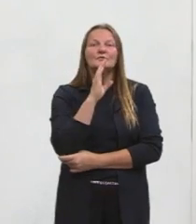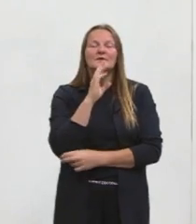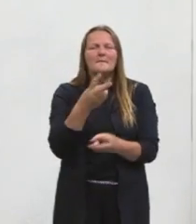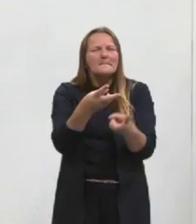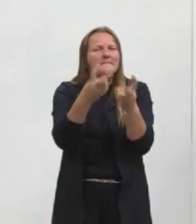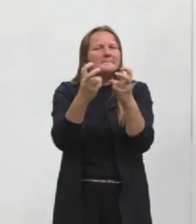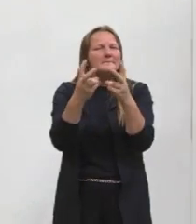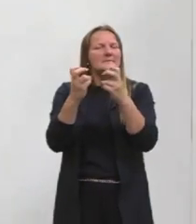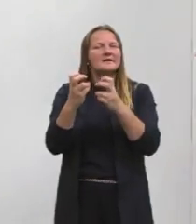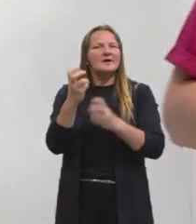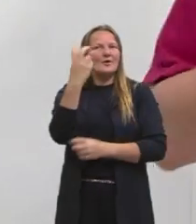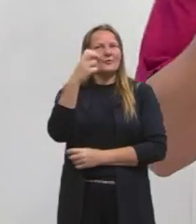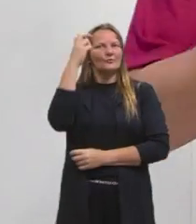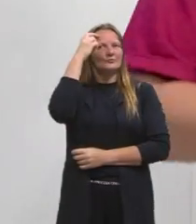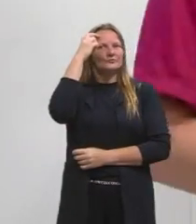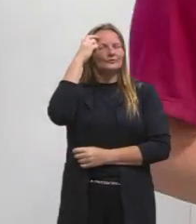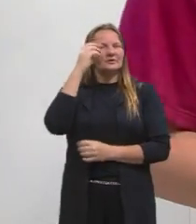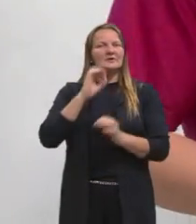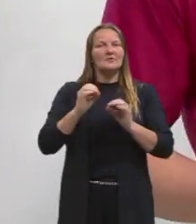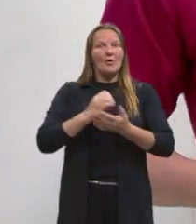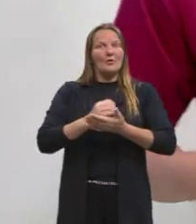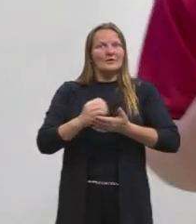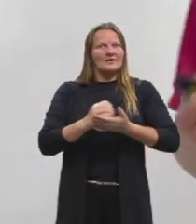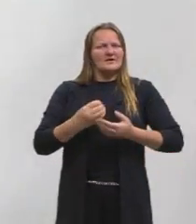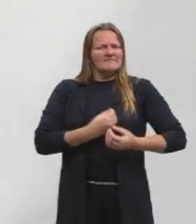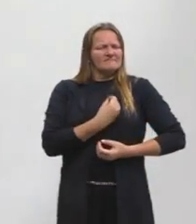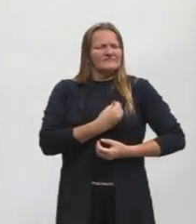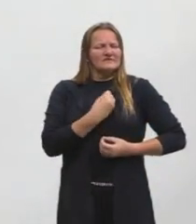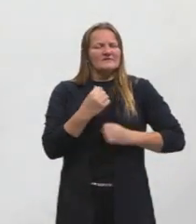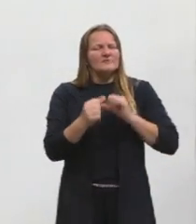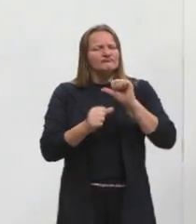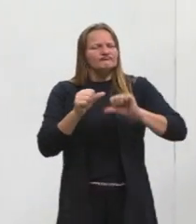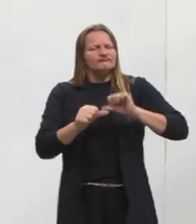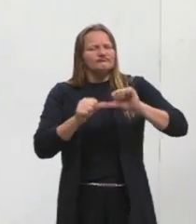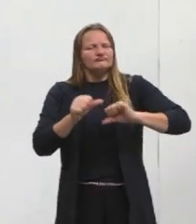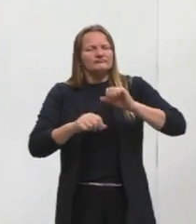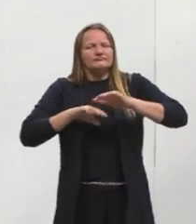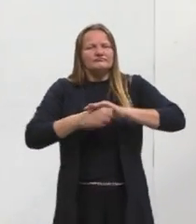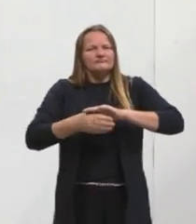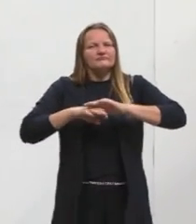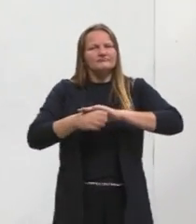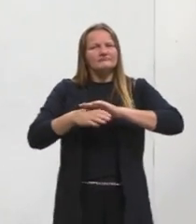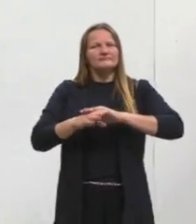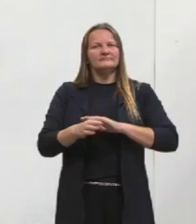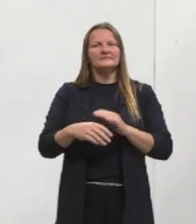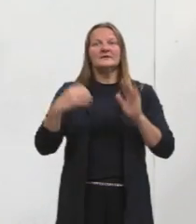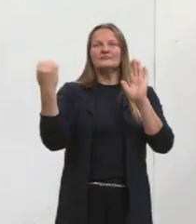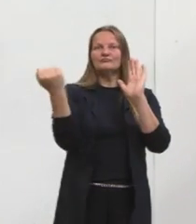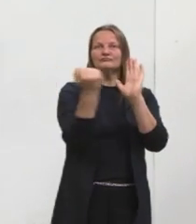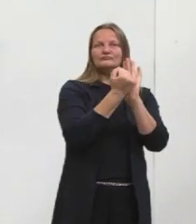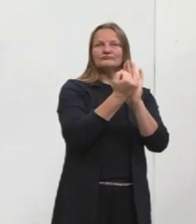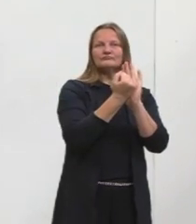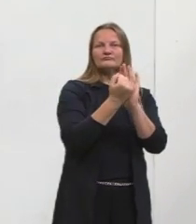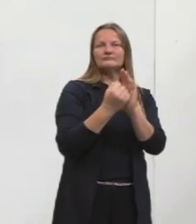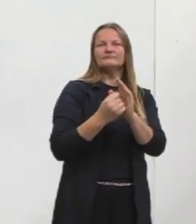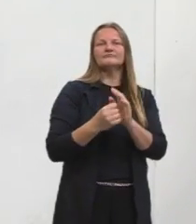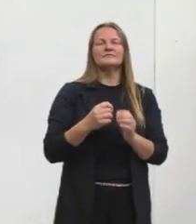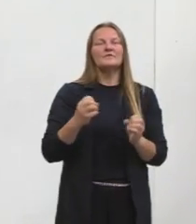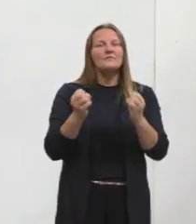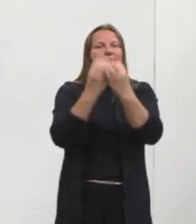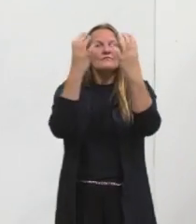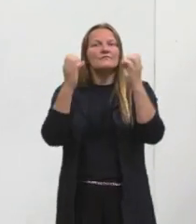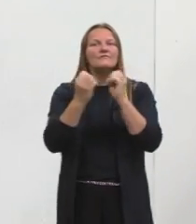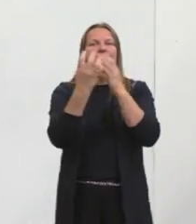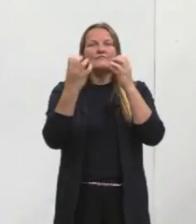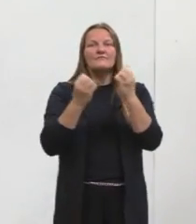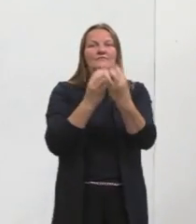Como a cultura ela é orgânica como ela é viva né vai se alterando porque se nós temos ali registros de comemorações do